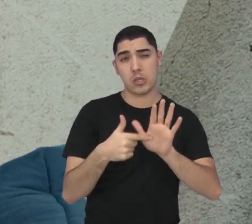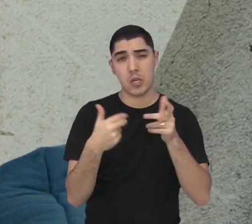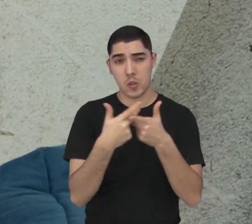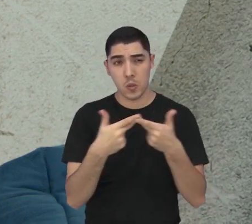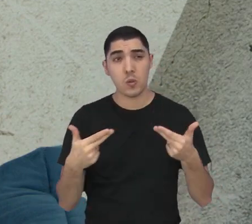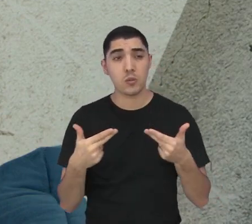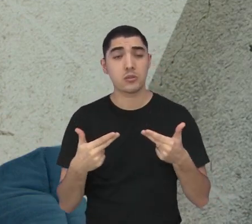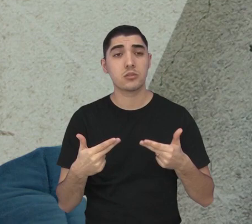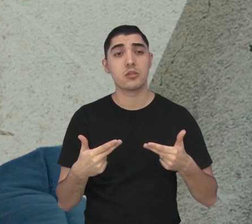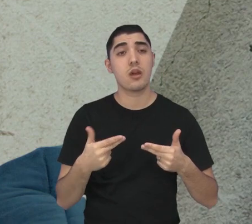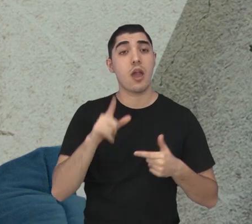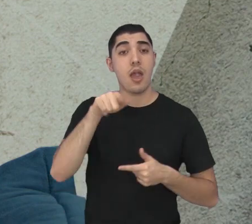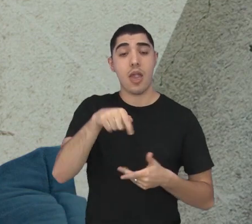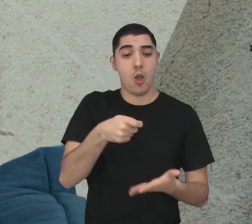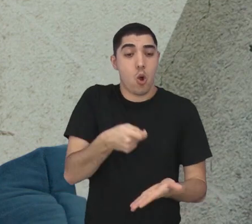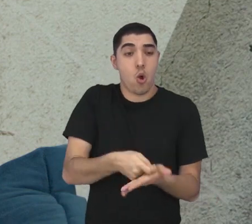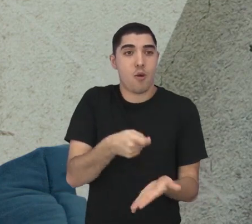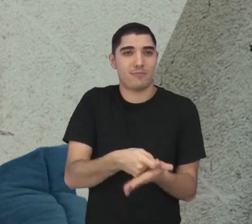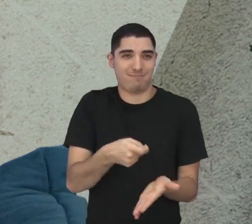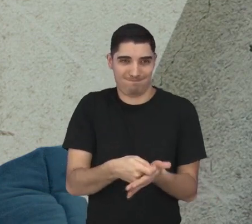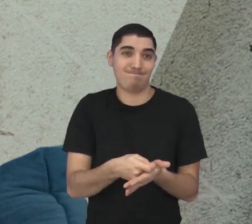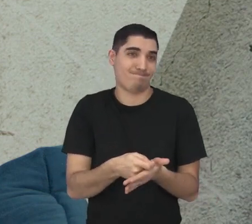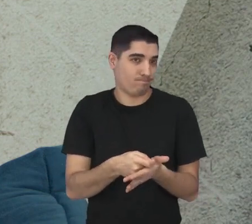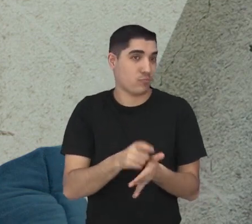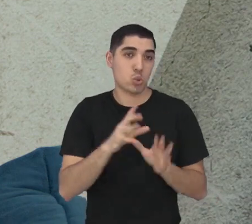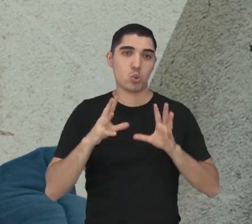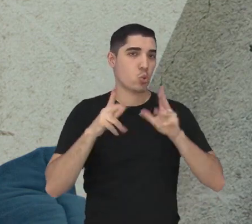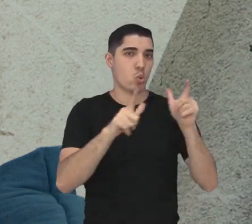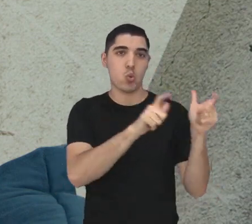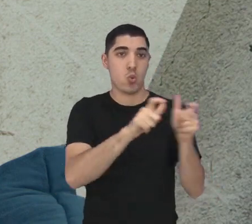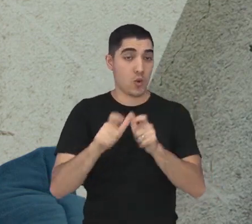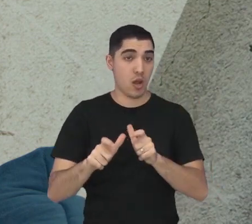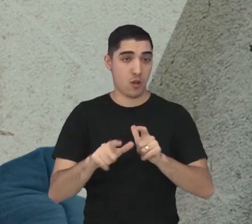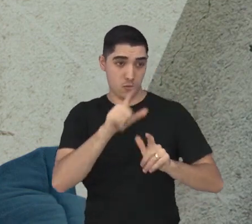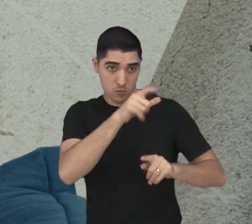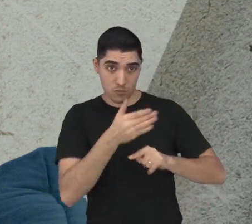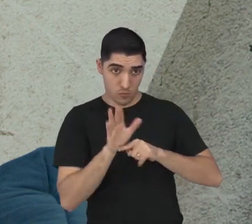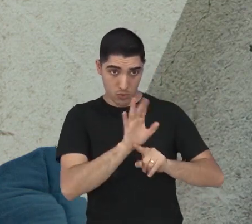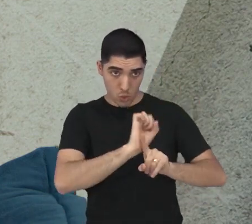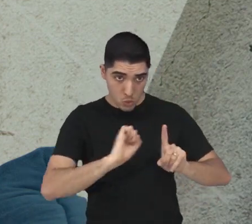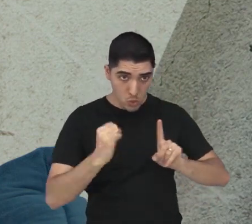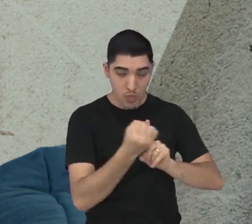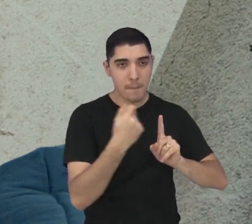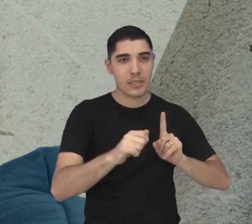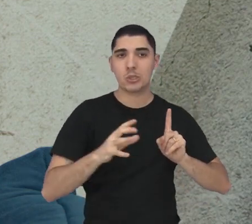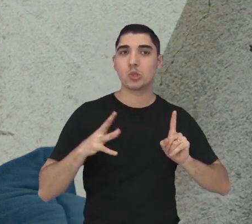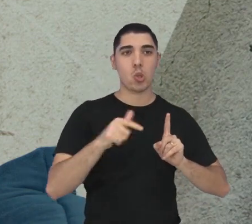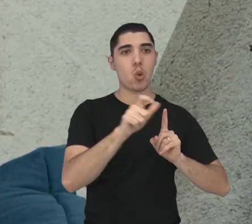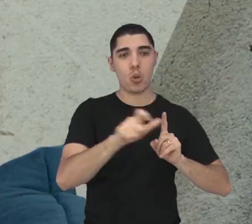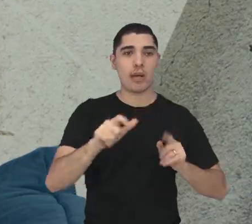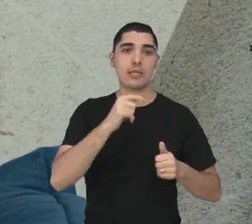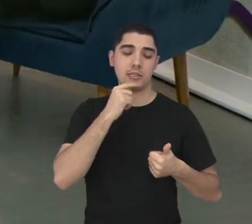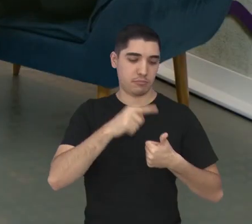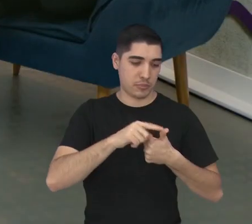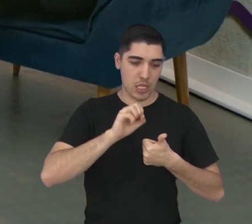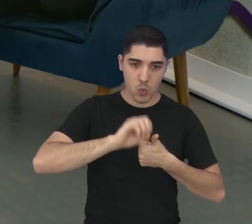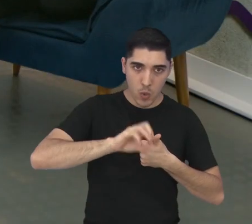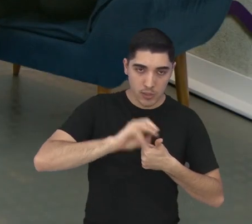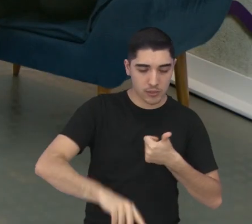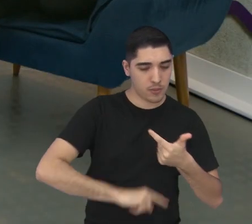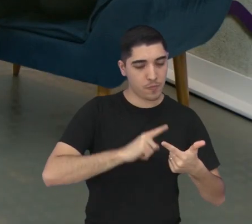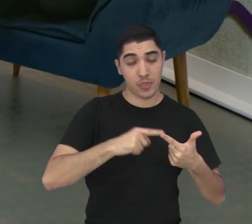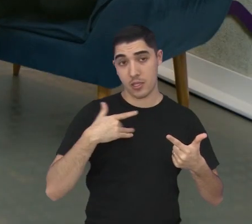institucionalizado, é uma profissão obrigatória, né? Ela tem que estar inserida em todas essas áreas que você citou,